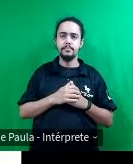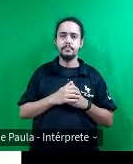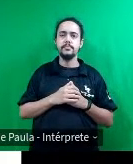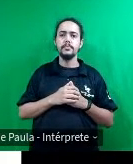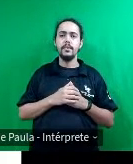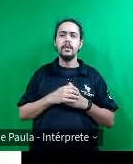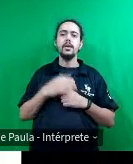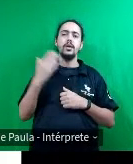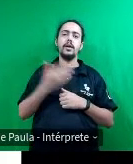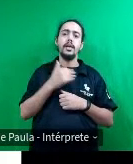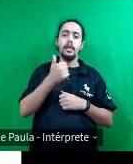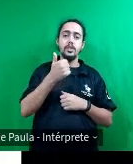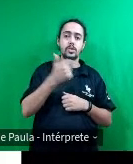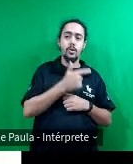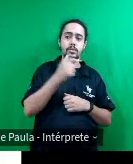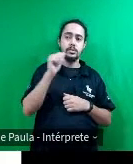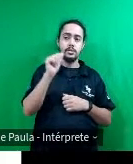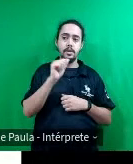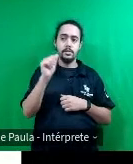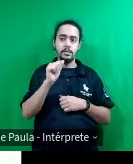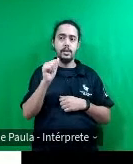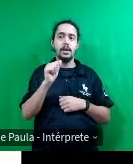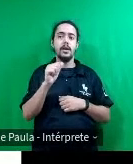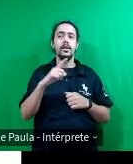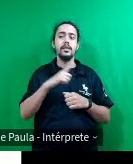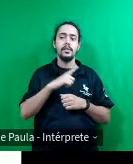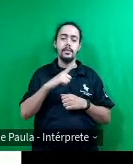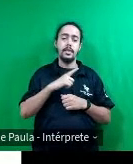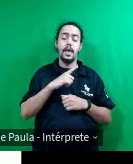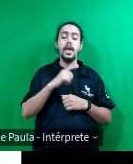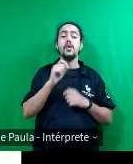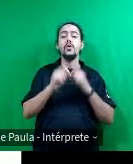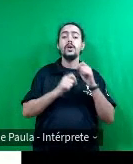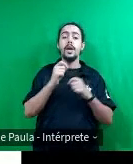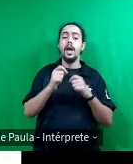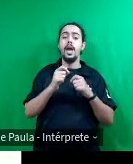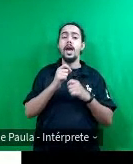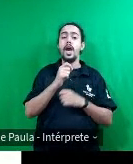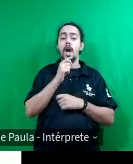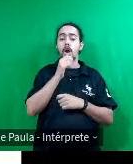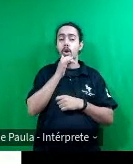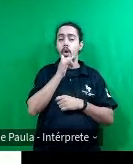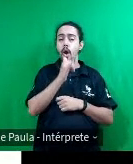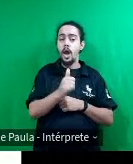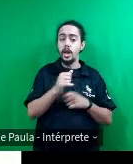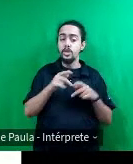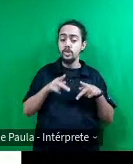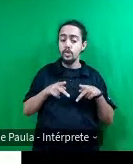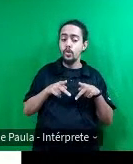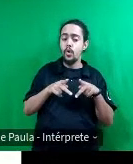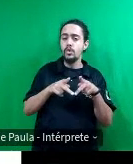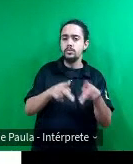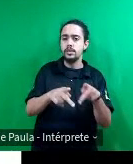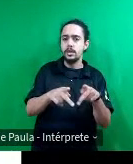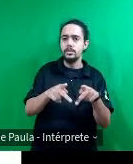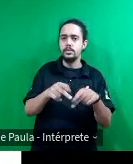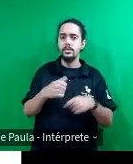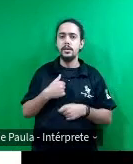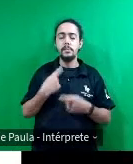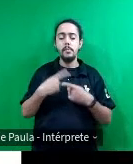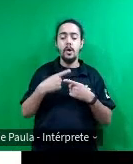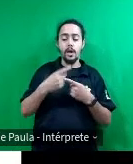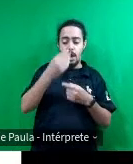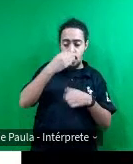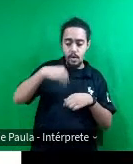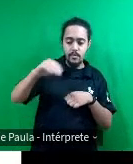eu teria uma fonte de corrente constante de 12 amperes. Eu estou mandando 12 amperes constantemente para o meu circuito.